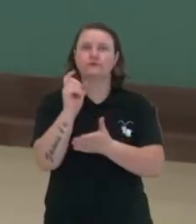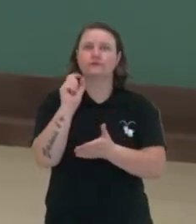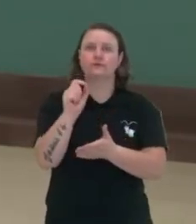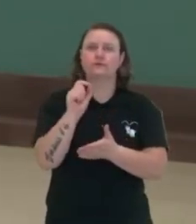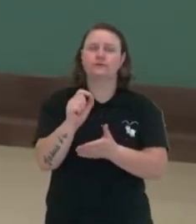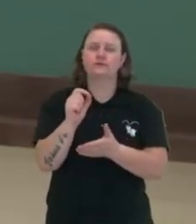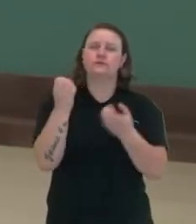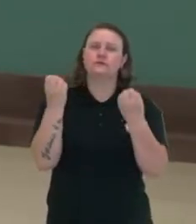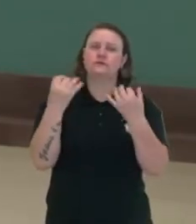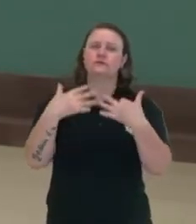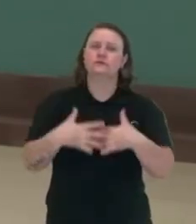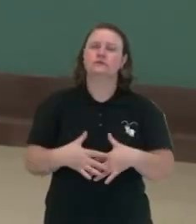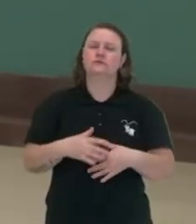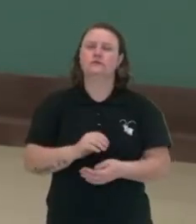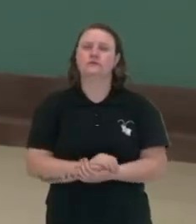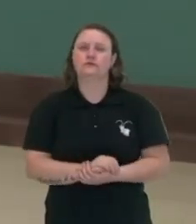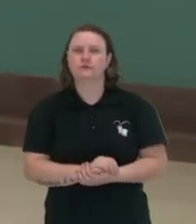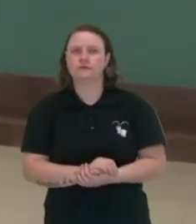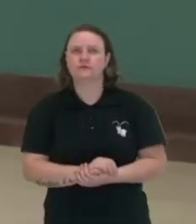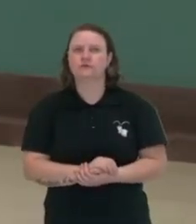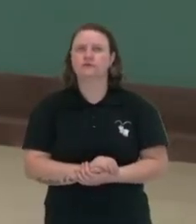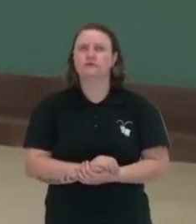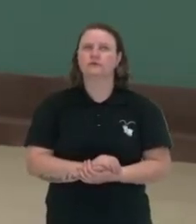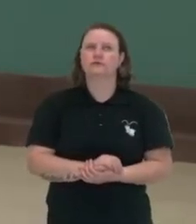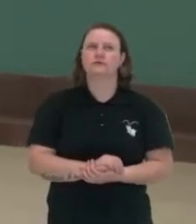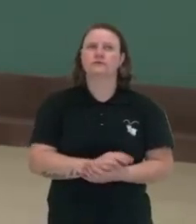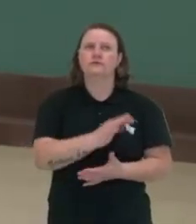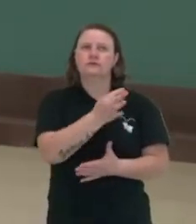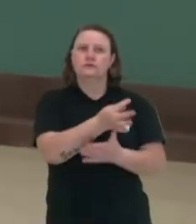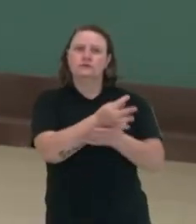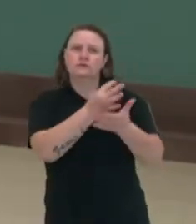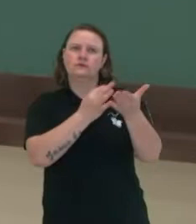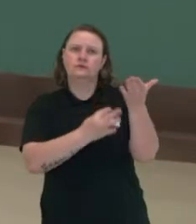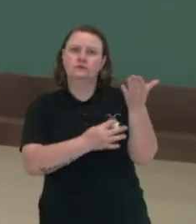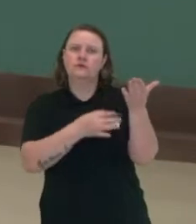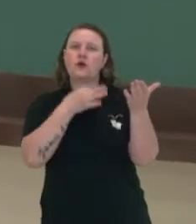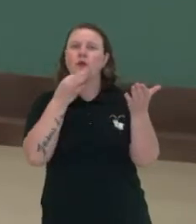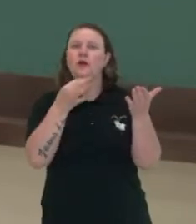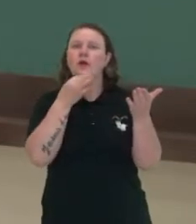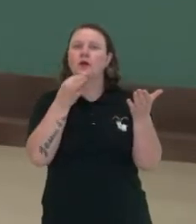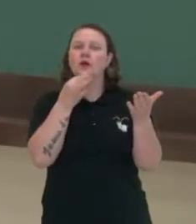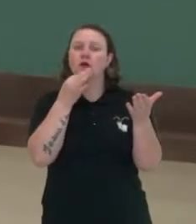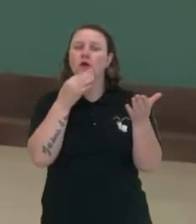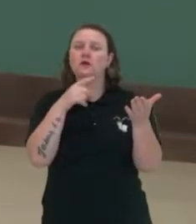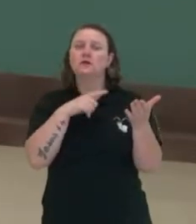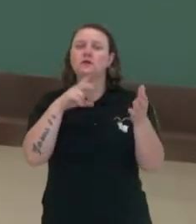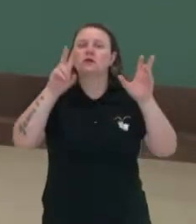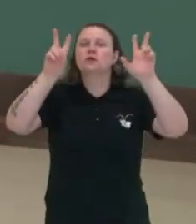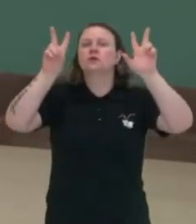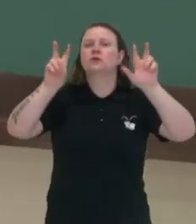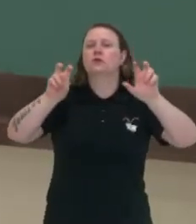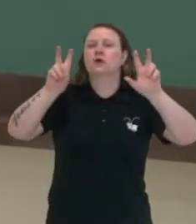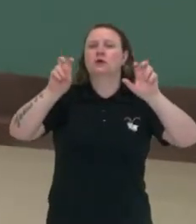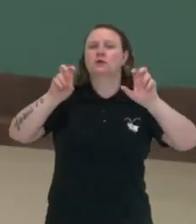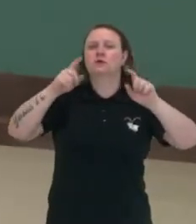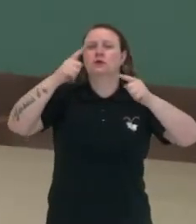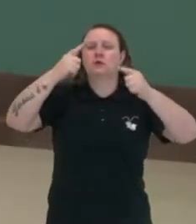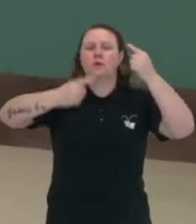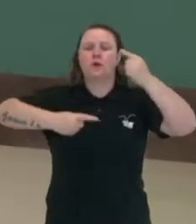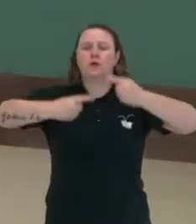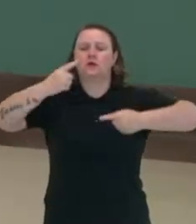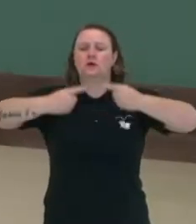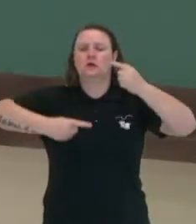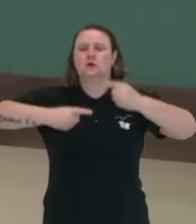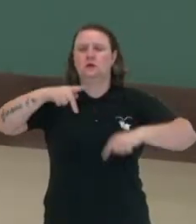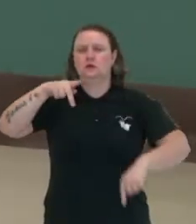a falar do quê? Que o artigo de opinião ele gera em torno de um assunto que? Polêmico.